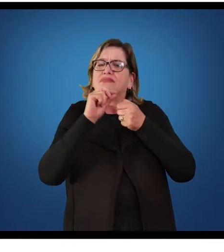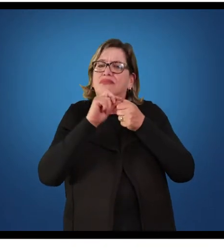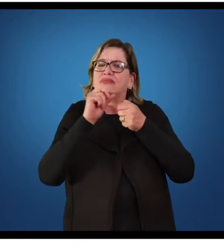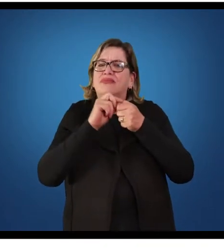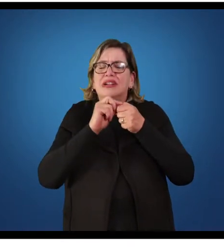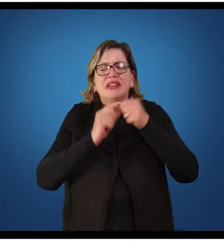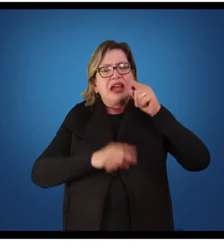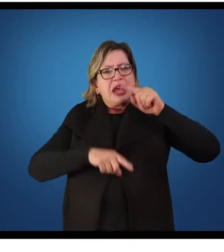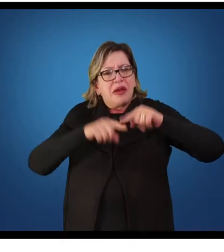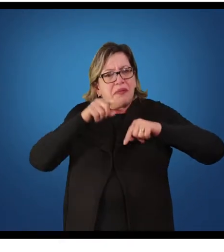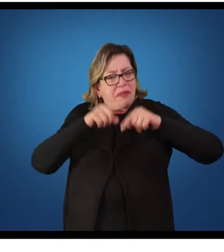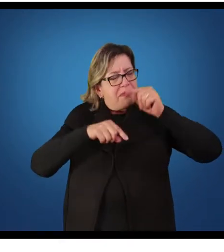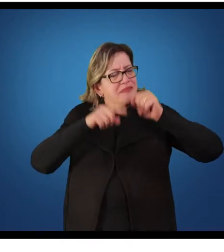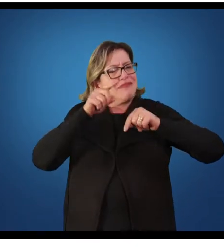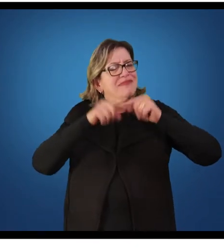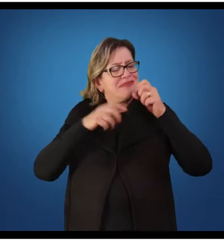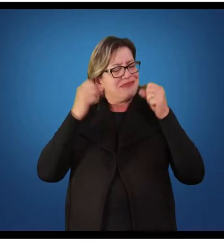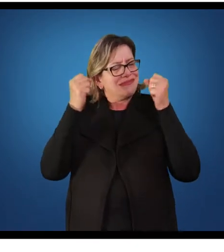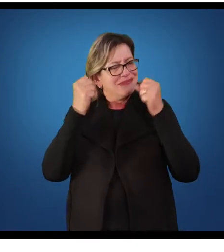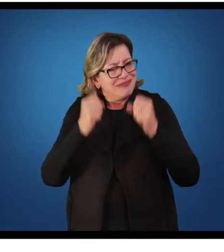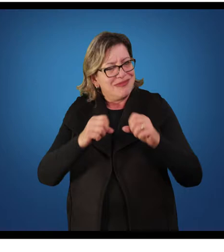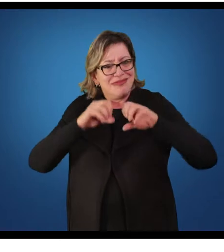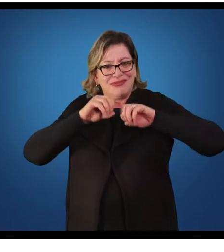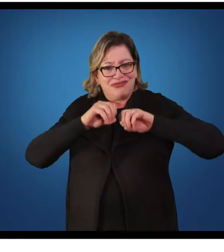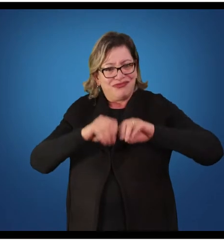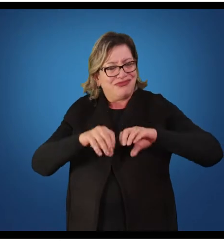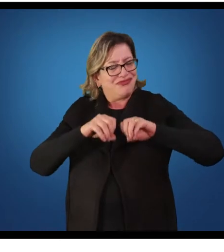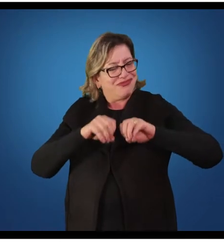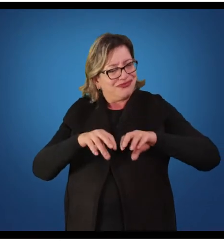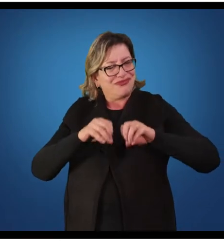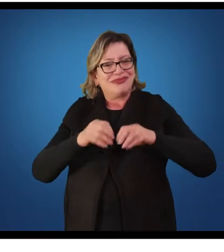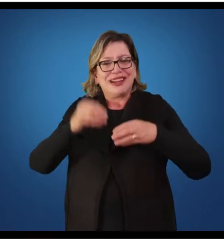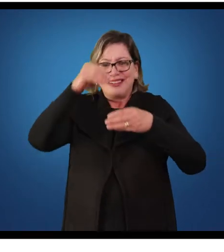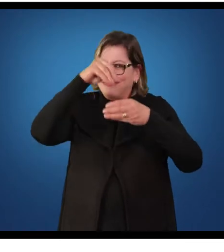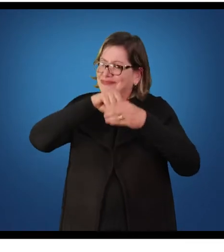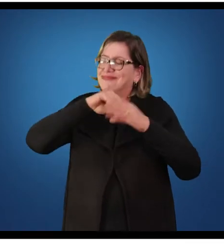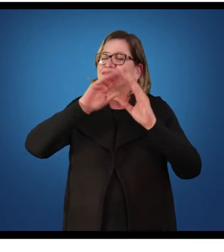algumas maneiras que possibilitem você trabalhar mesmo não tendo material